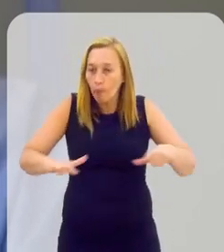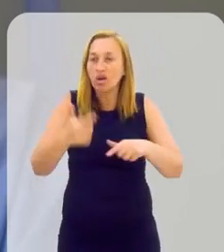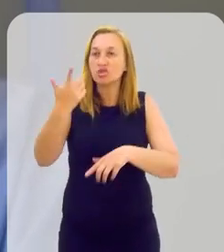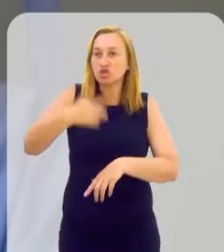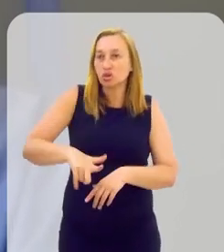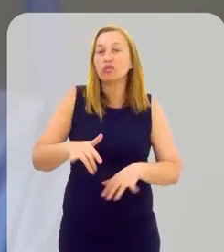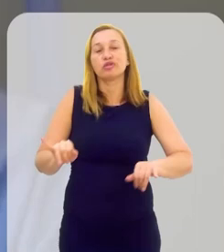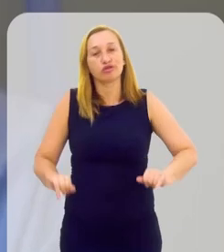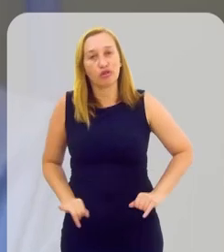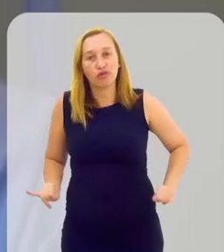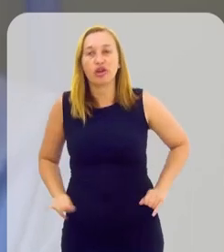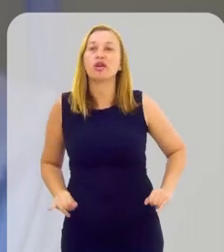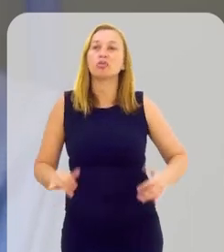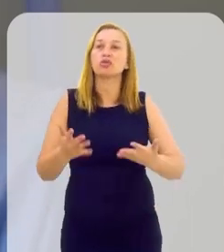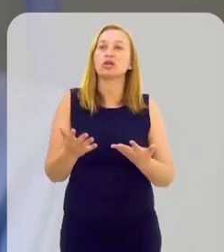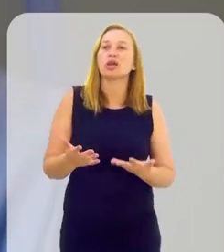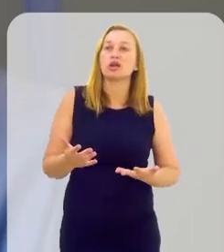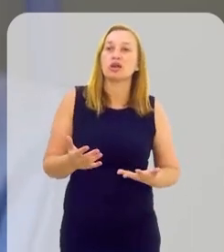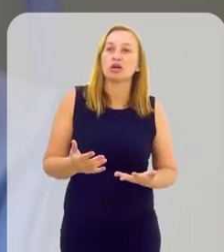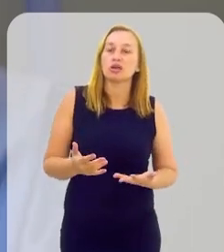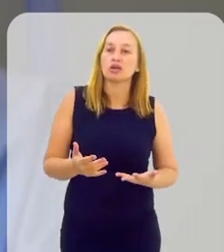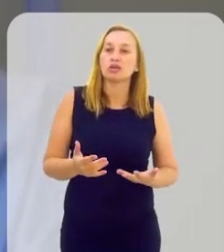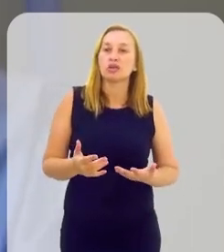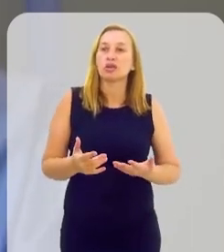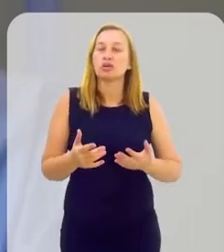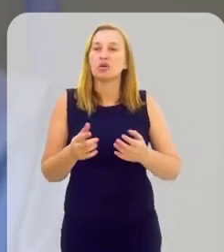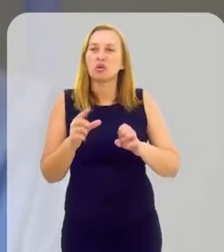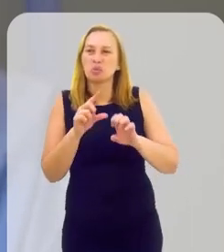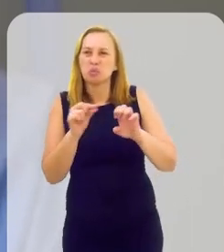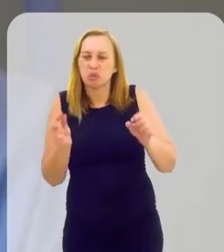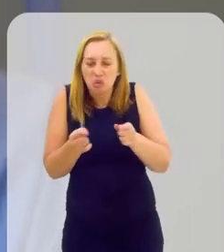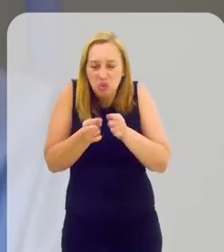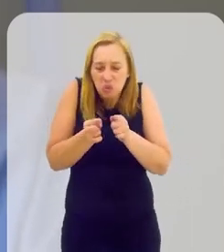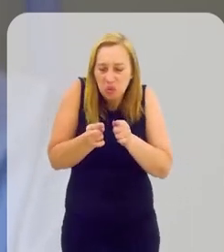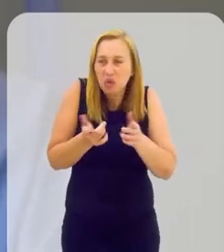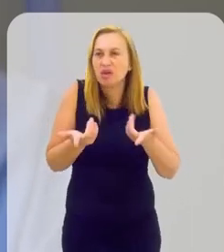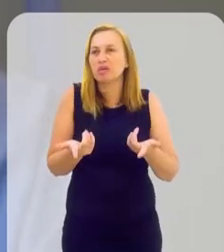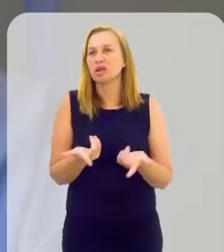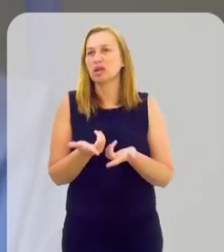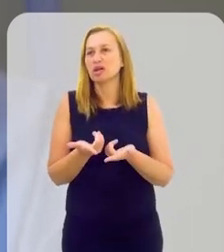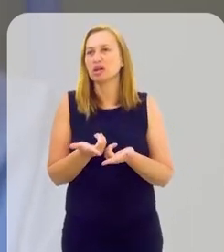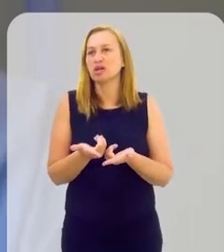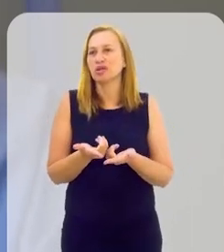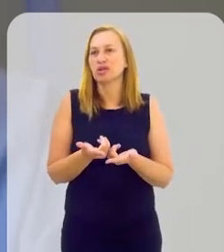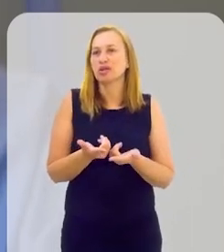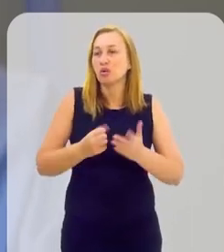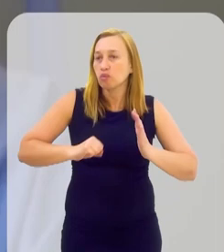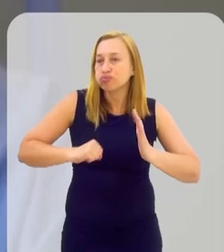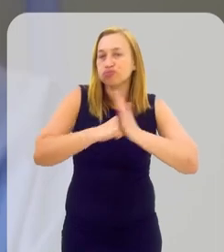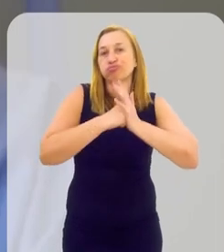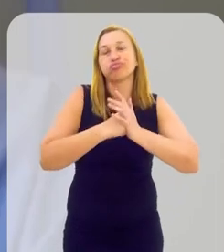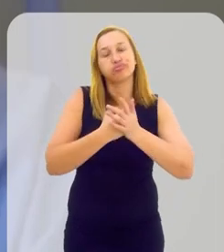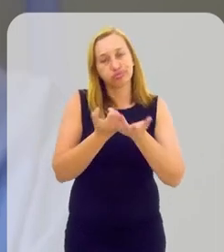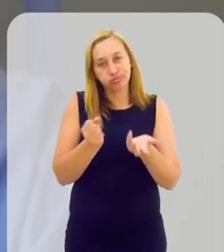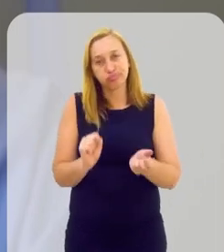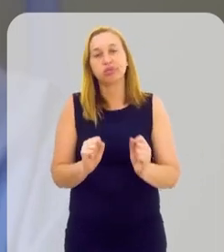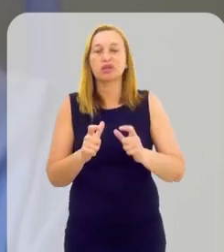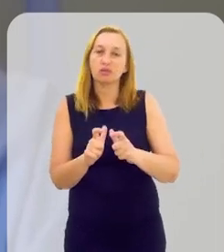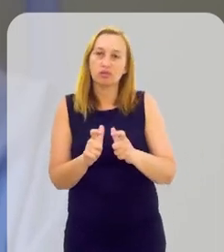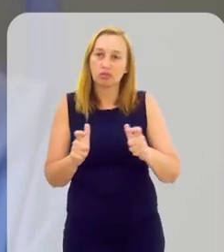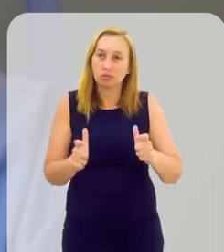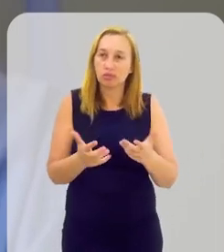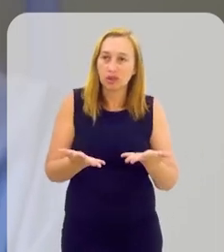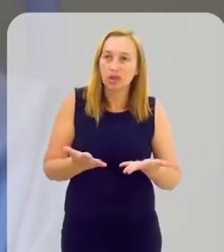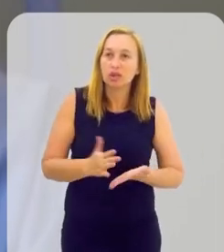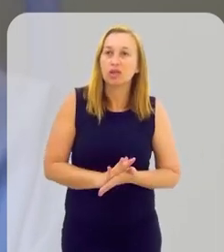esse período sofreram demais, principalmente hostels, pequenos empreendimentos. No interior do estado foi um debacle, podemos